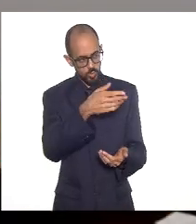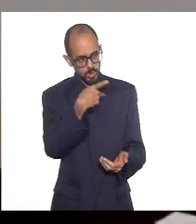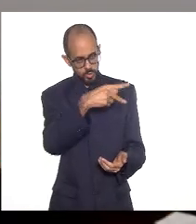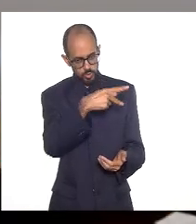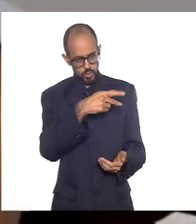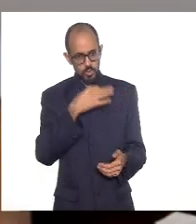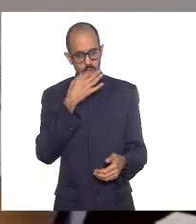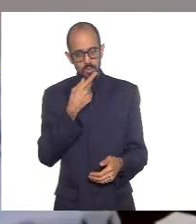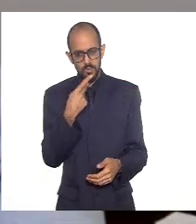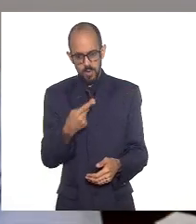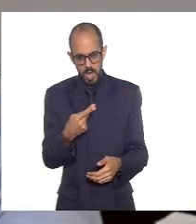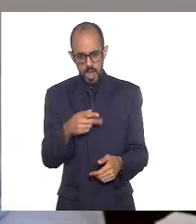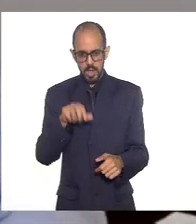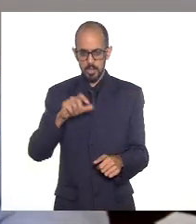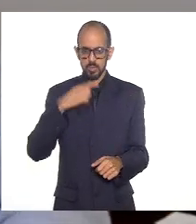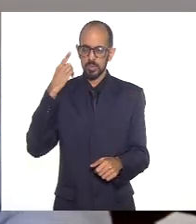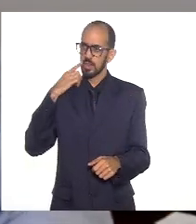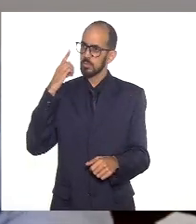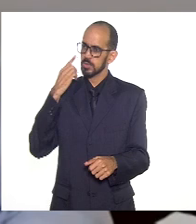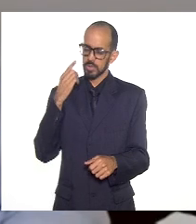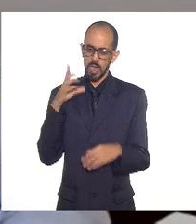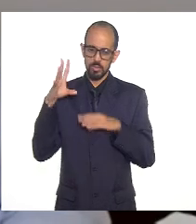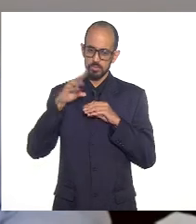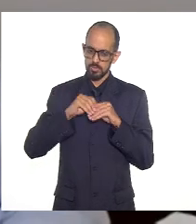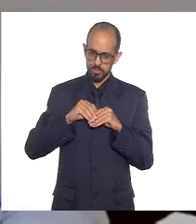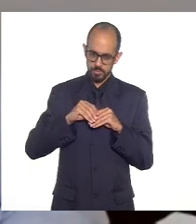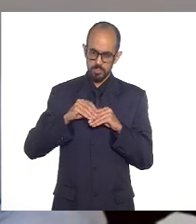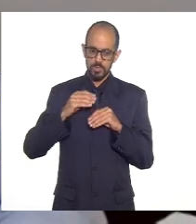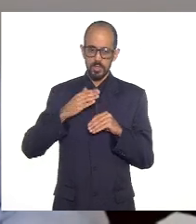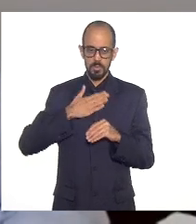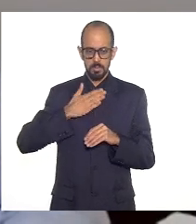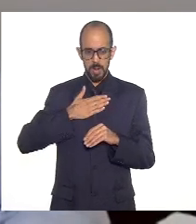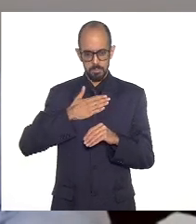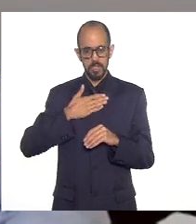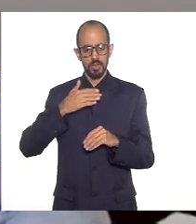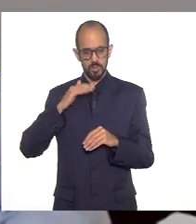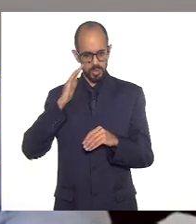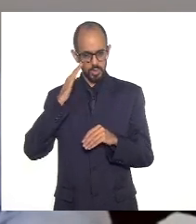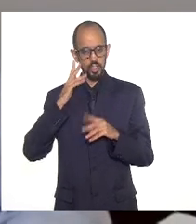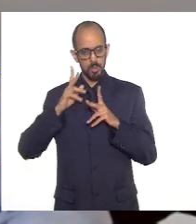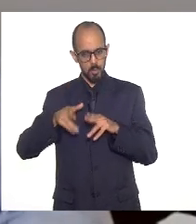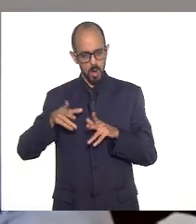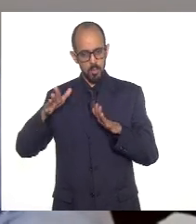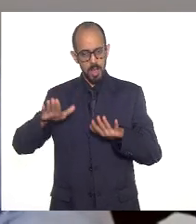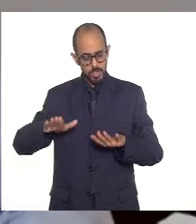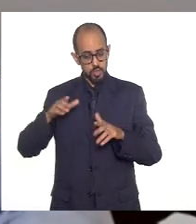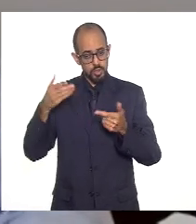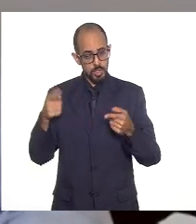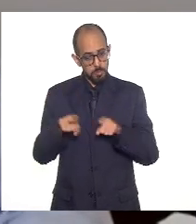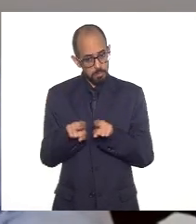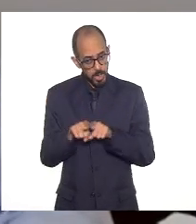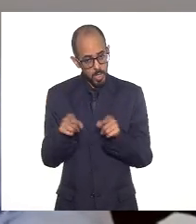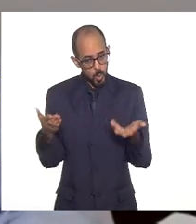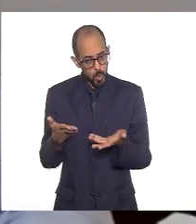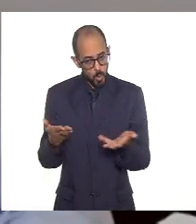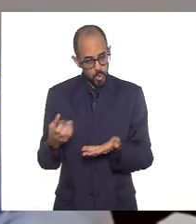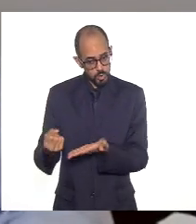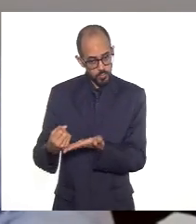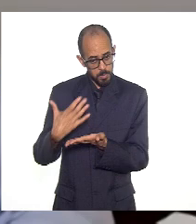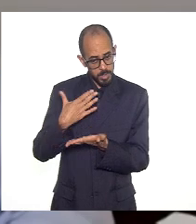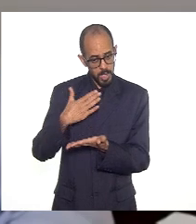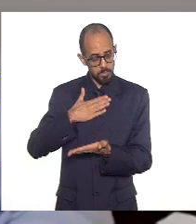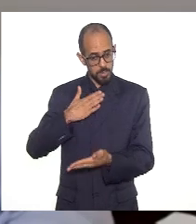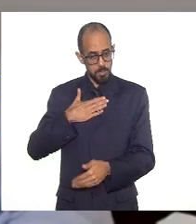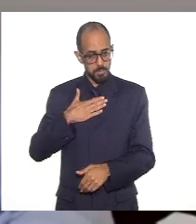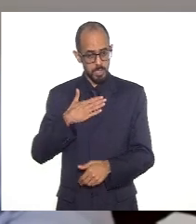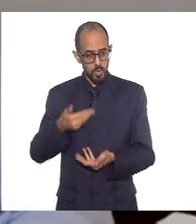o deputado Flávio Serafini fez uma parte que me contempla. Só queria dizer que, por coincidência, hoje, Flávio, recebi um